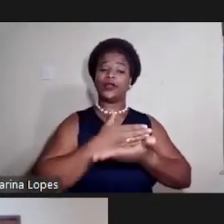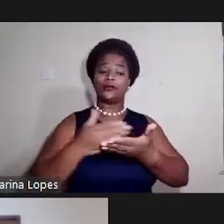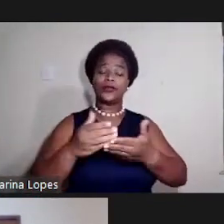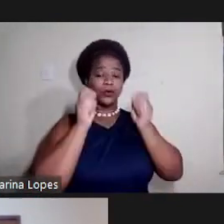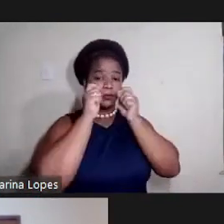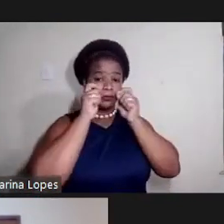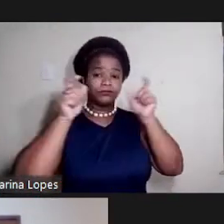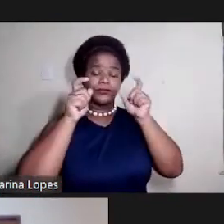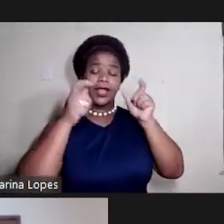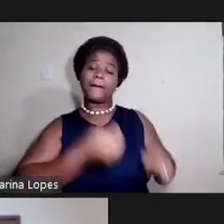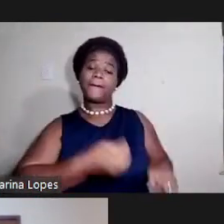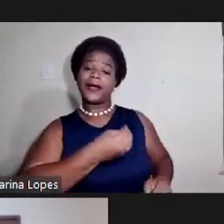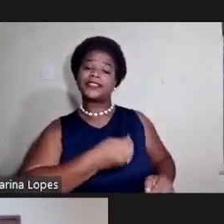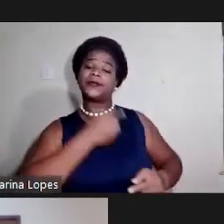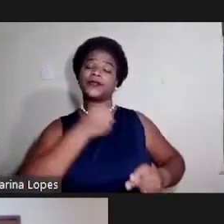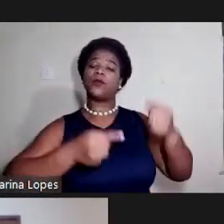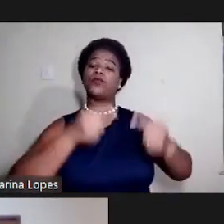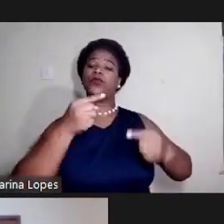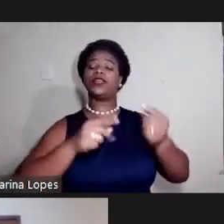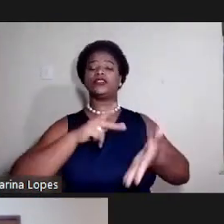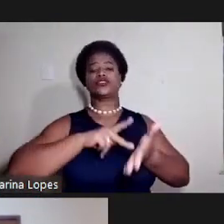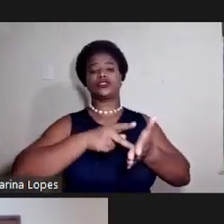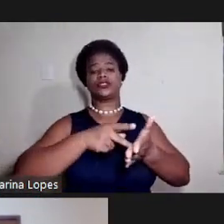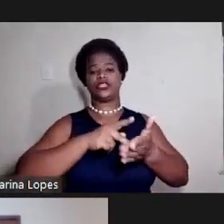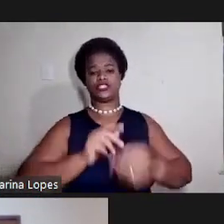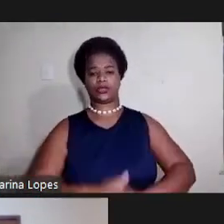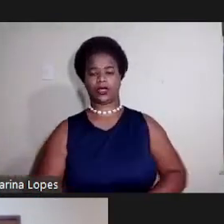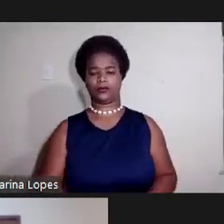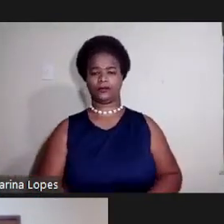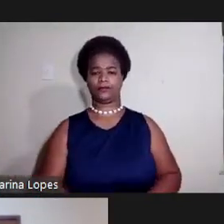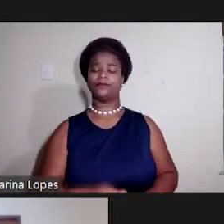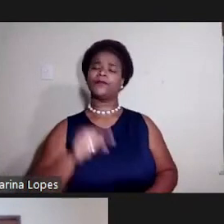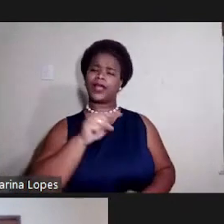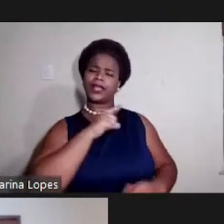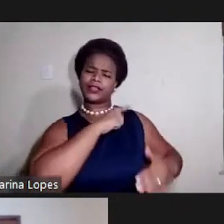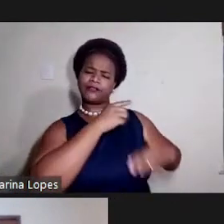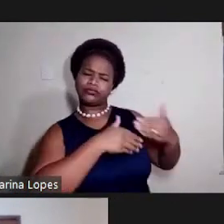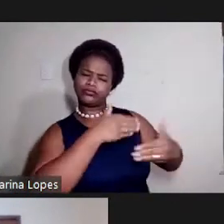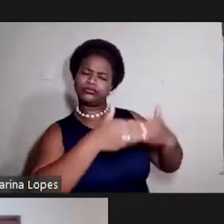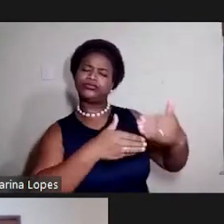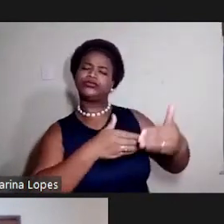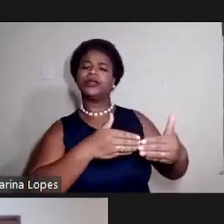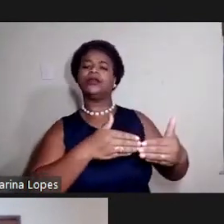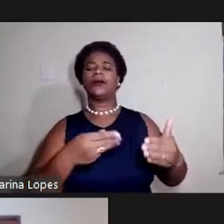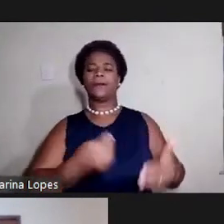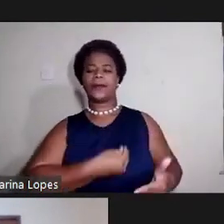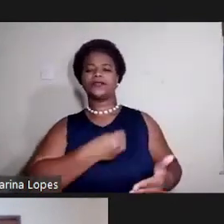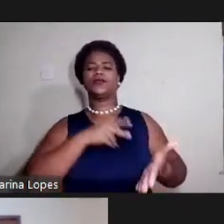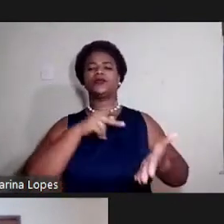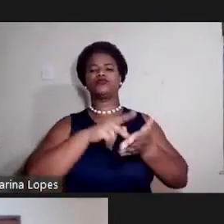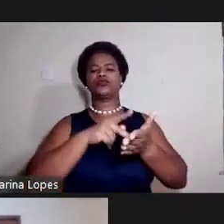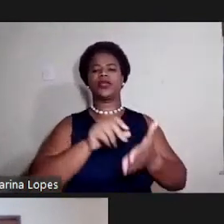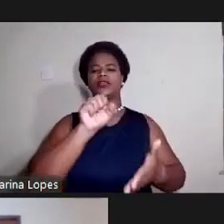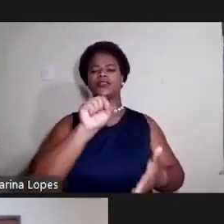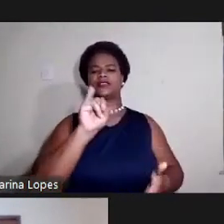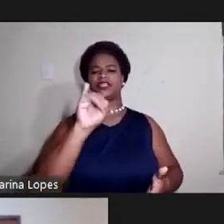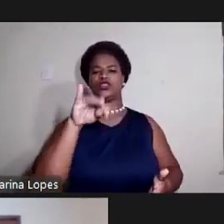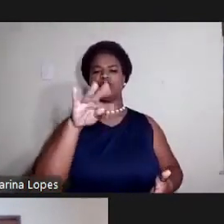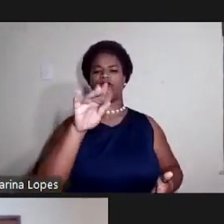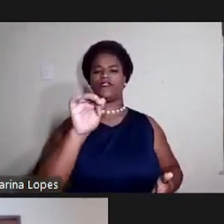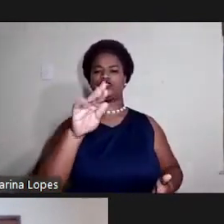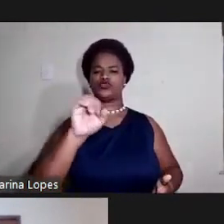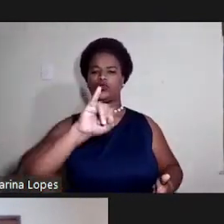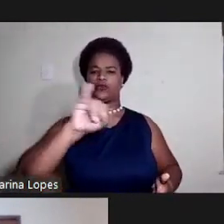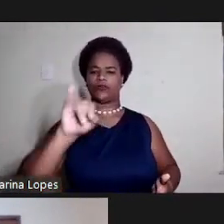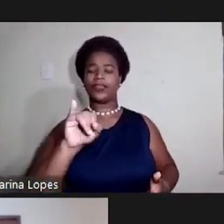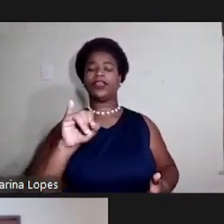participação político-sindical. Ele teve uma trajetória de atuação no Sintufjuf no período de 2004 a 2017, onde foi